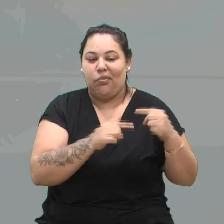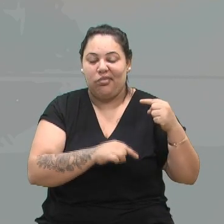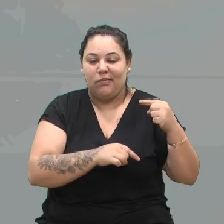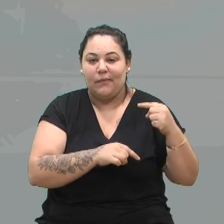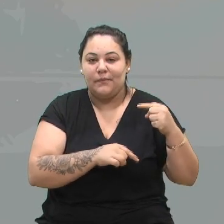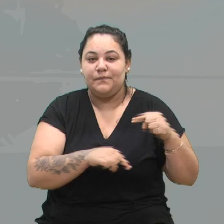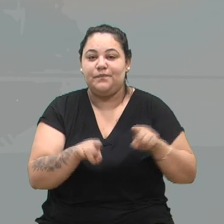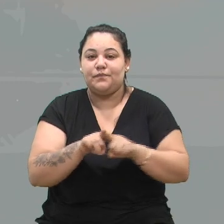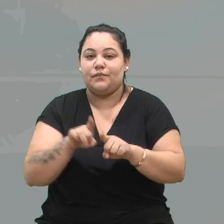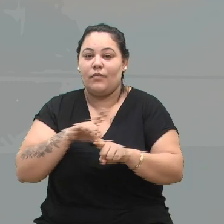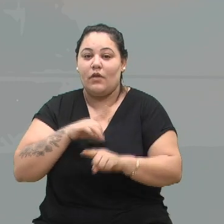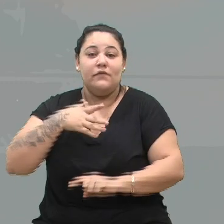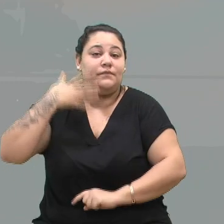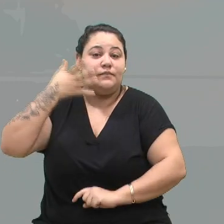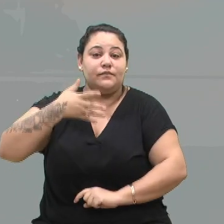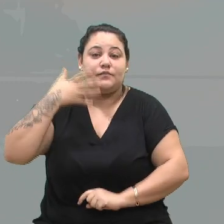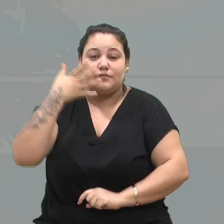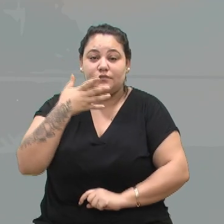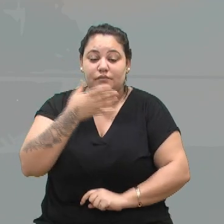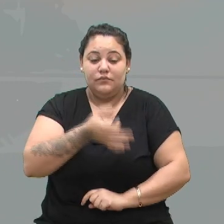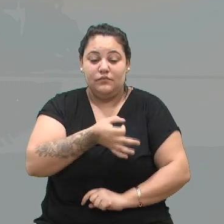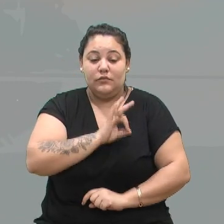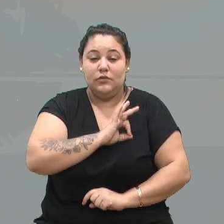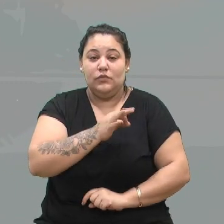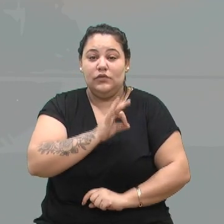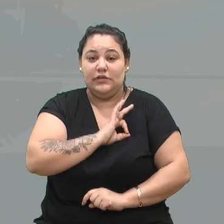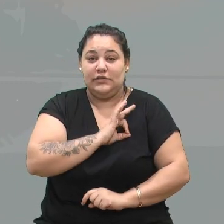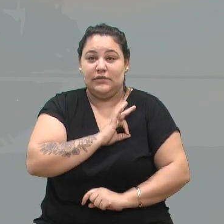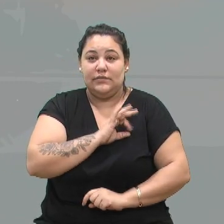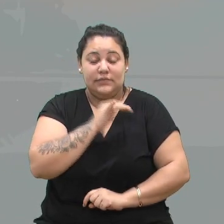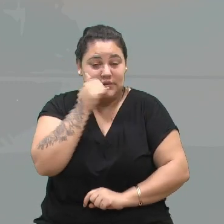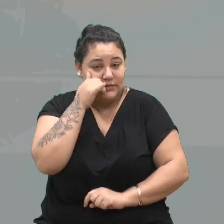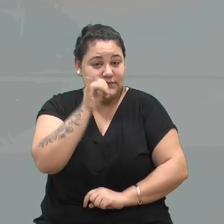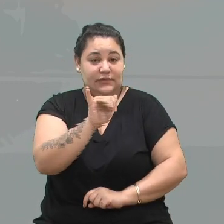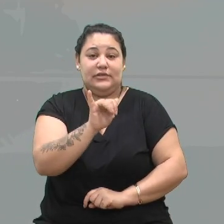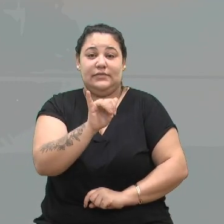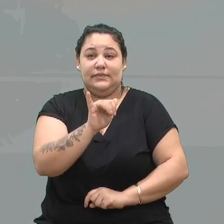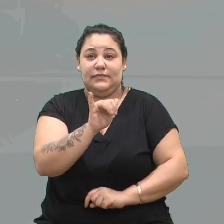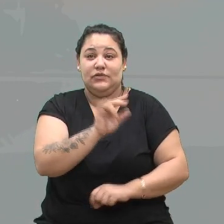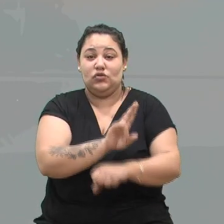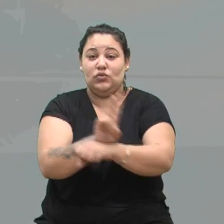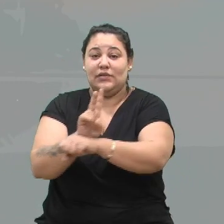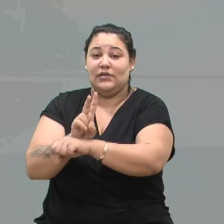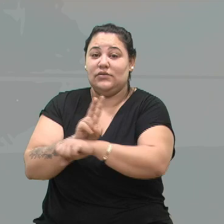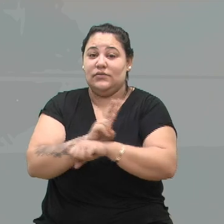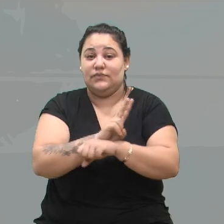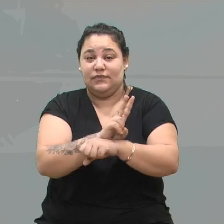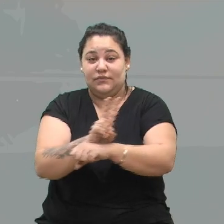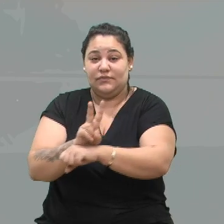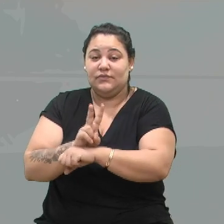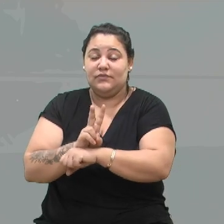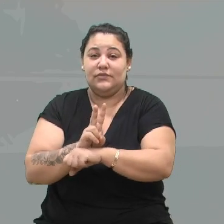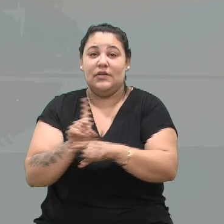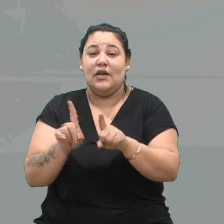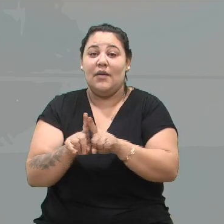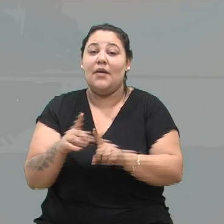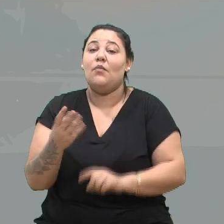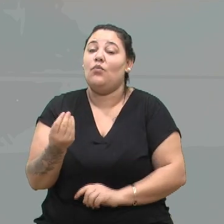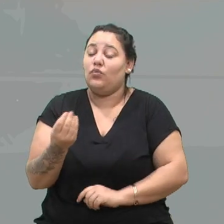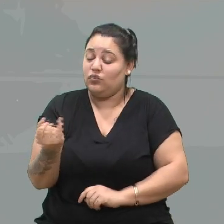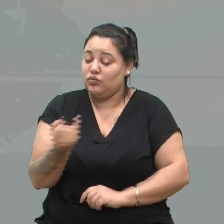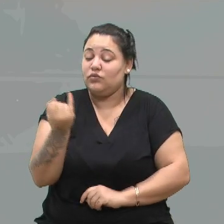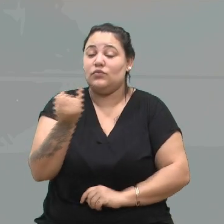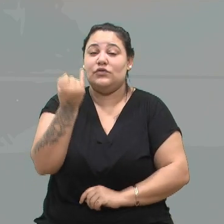tivemos palestra sobre o policiamento preventivo. O policiamento preventivo é muito importante, o